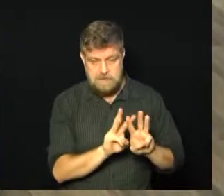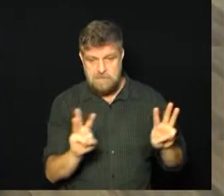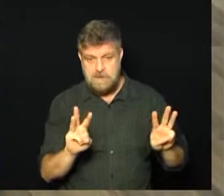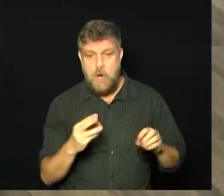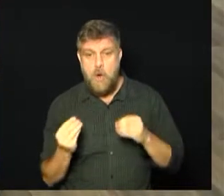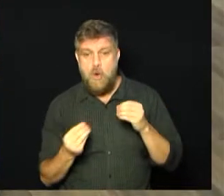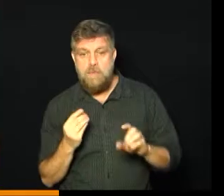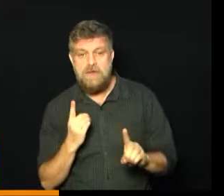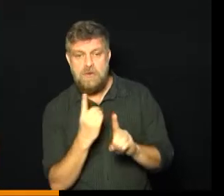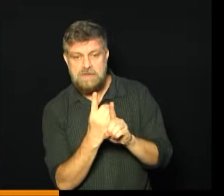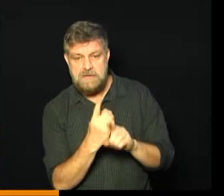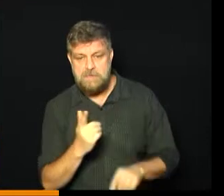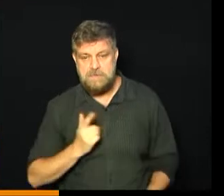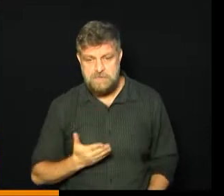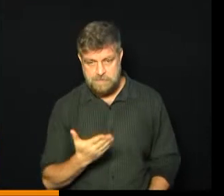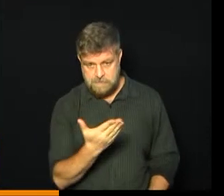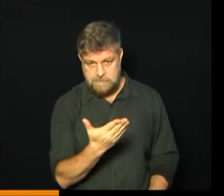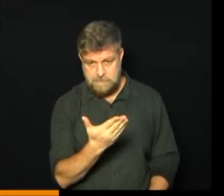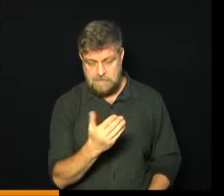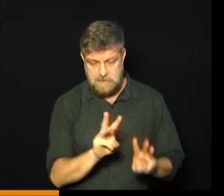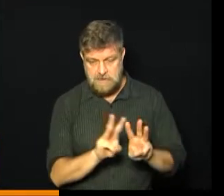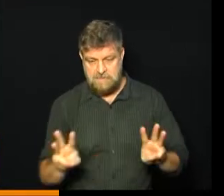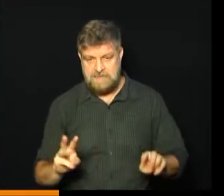de achar. Olha, a gente tem o site